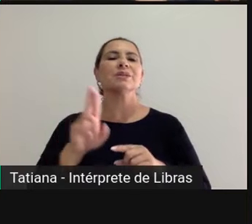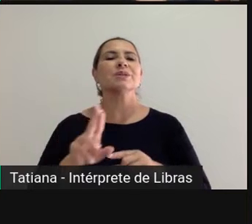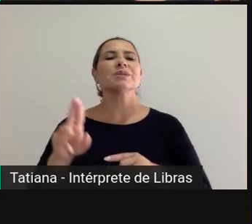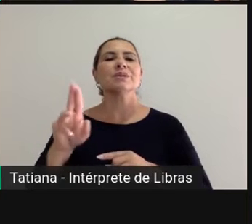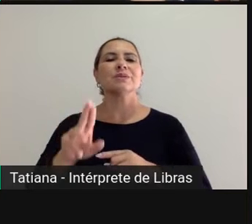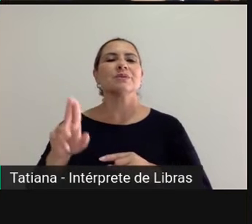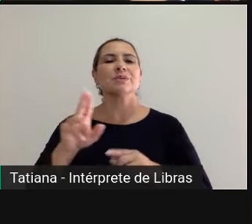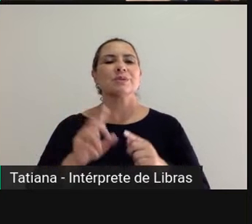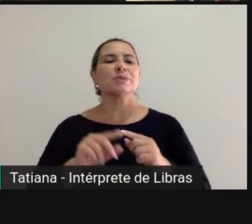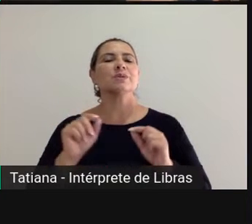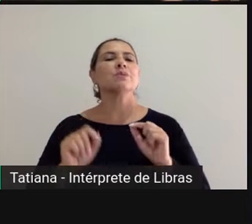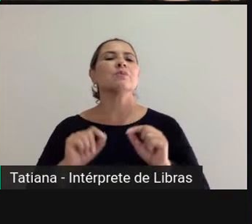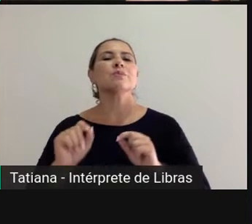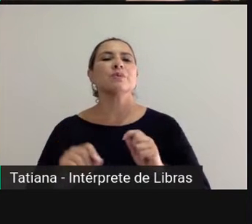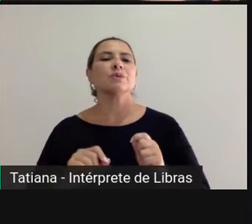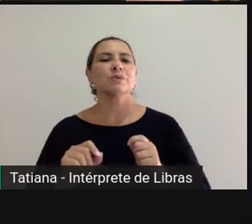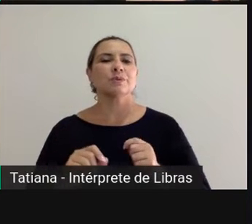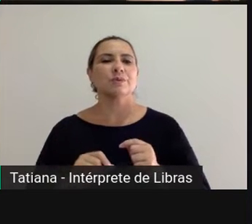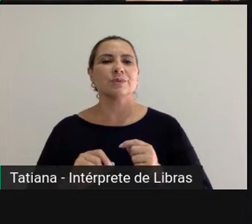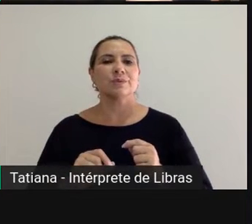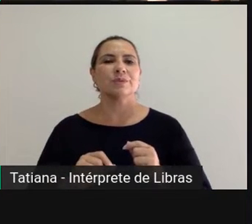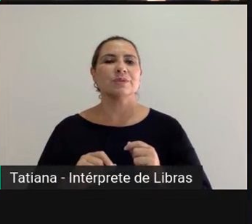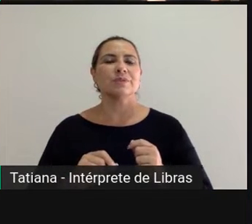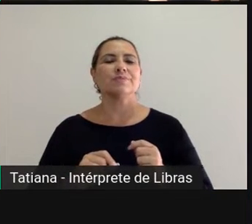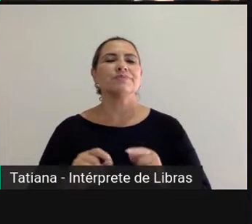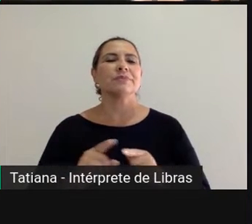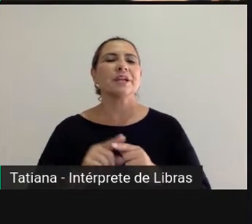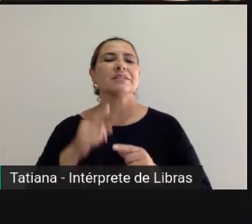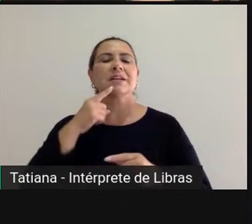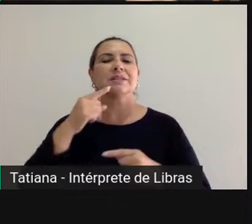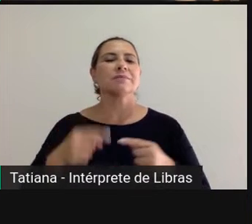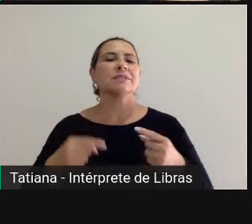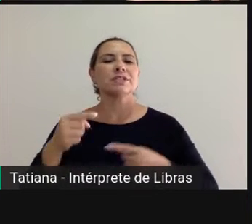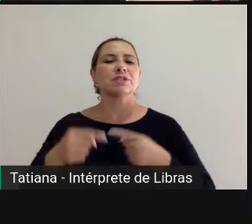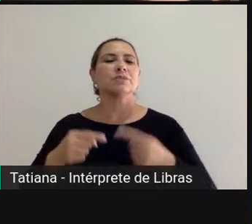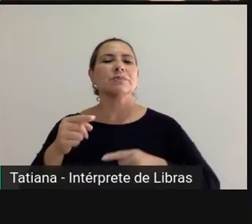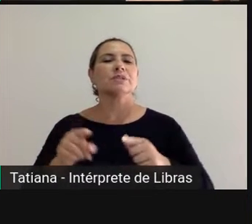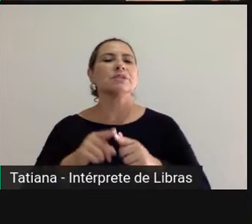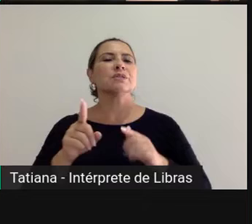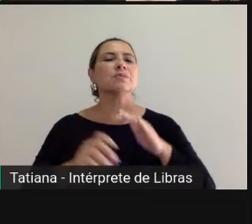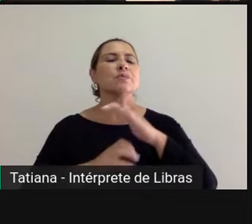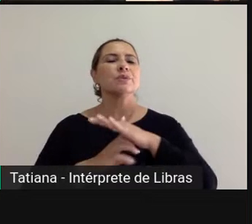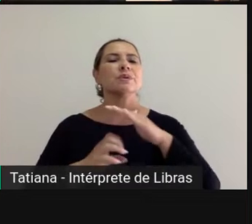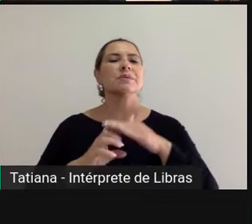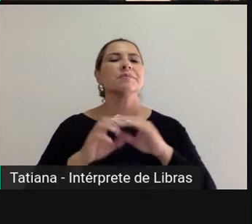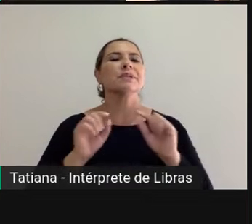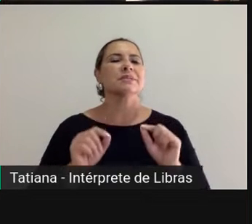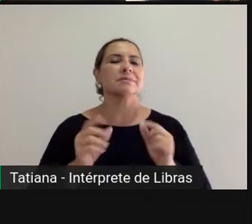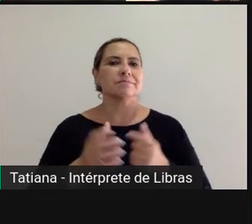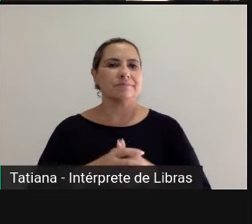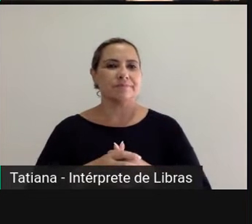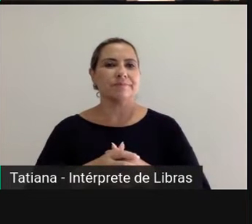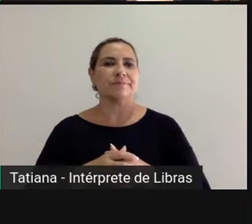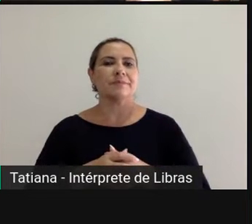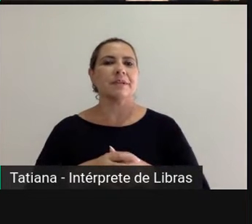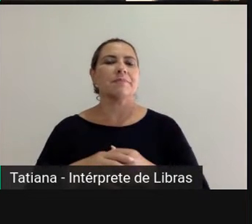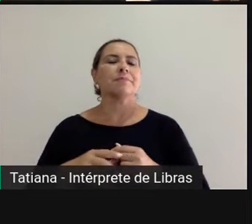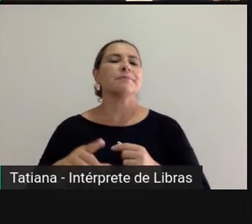maneira hermética e não muito debatida por empresas, em primeiro lugar,